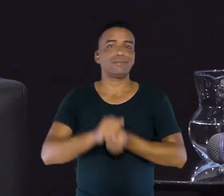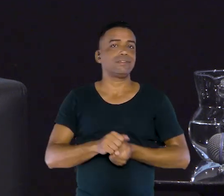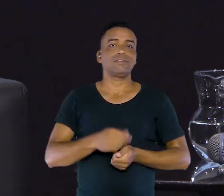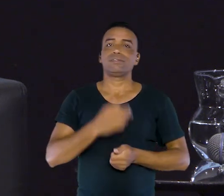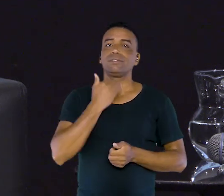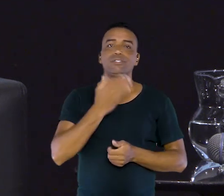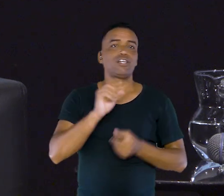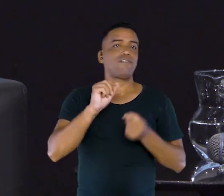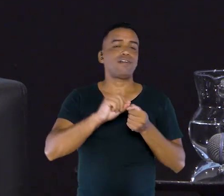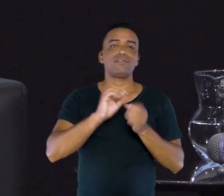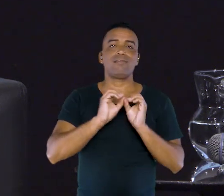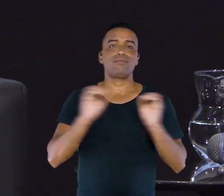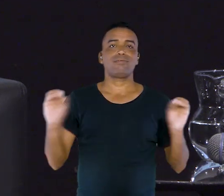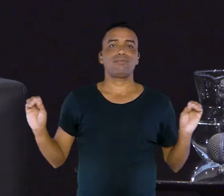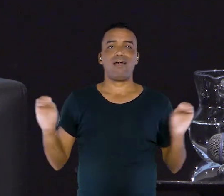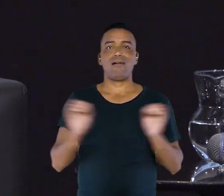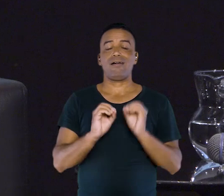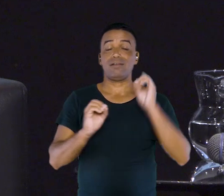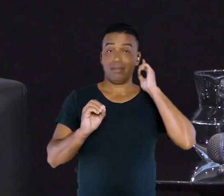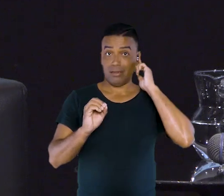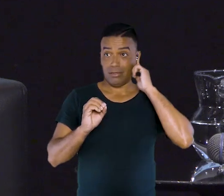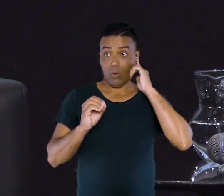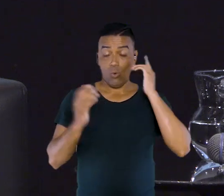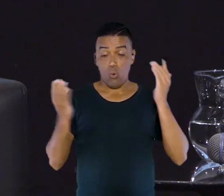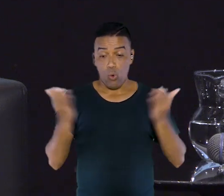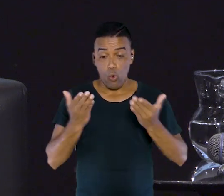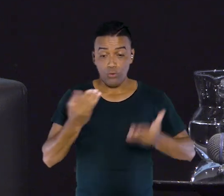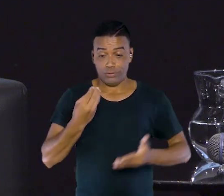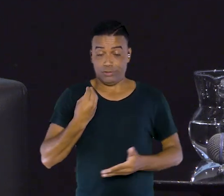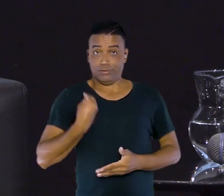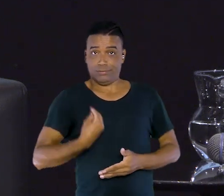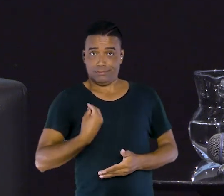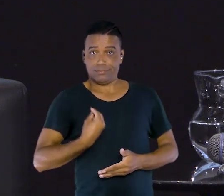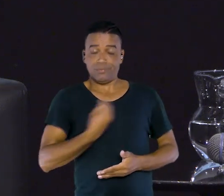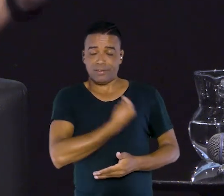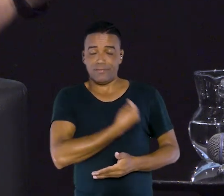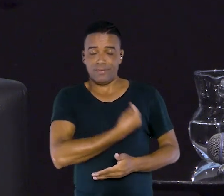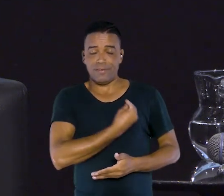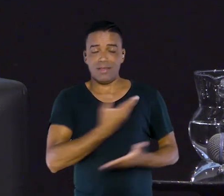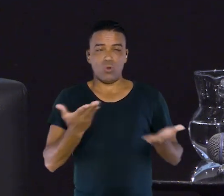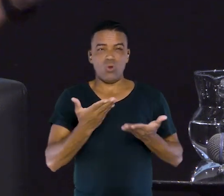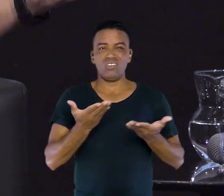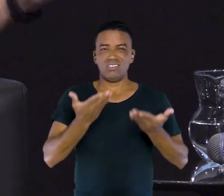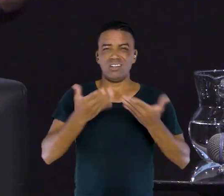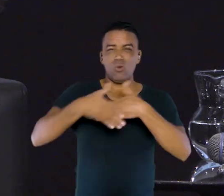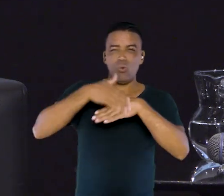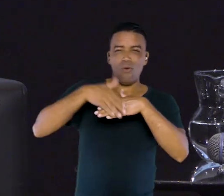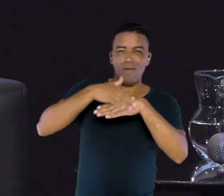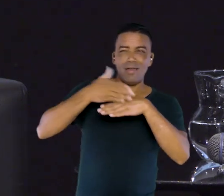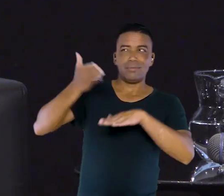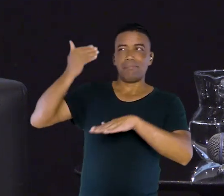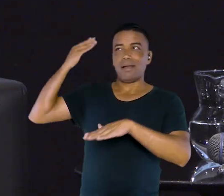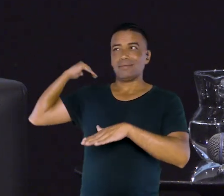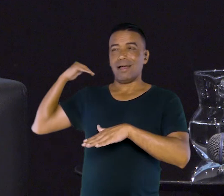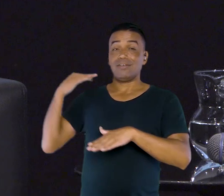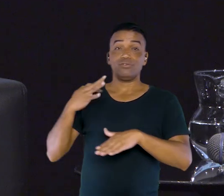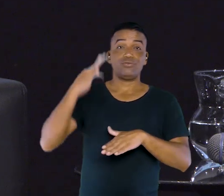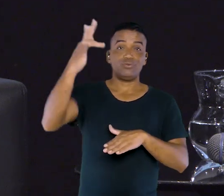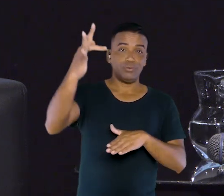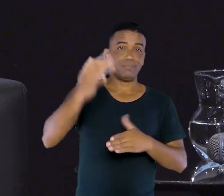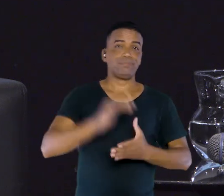tipo de utilidade. Então, me parece que assim, a gente está vivendo numa época hoje, e eu estou fazendo essa conversa entre passado e